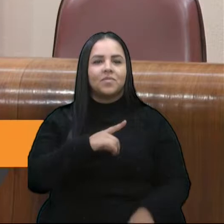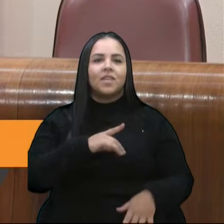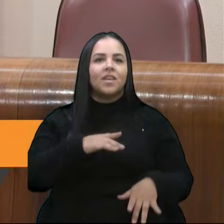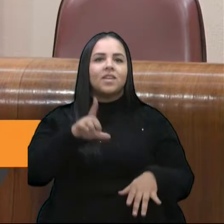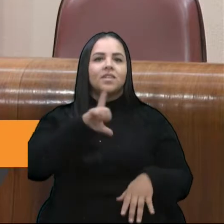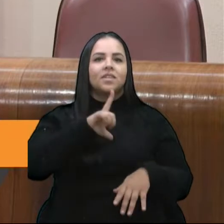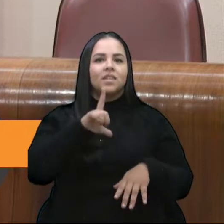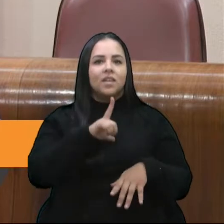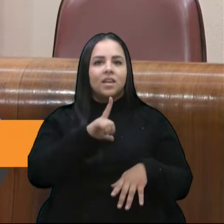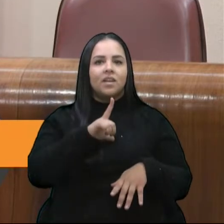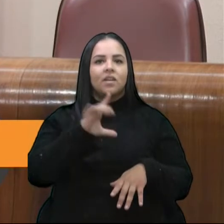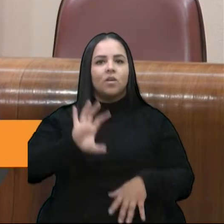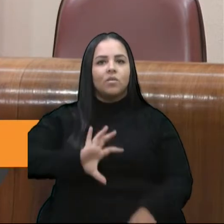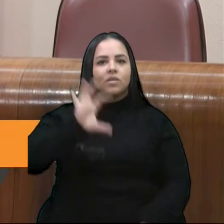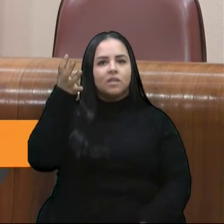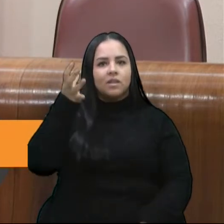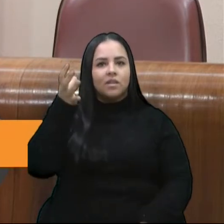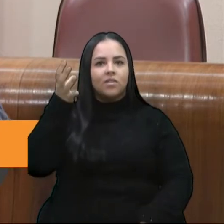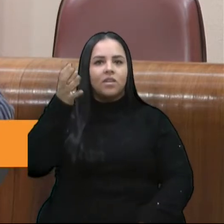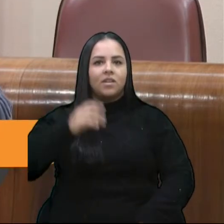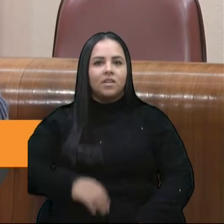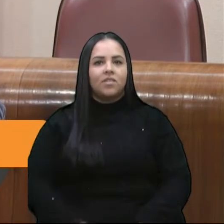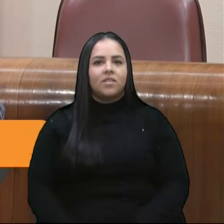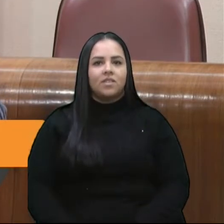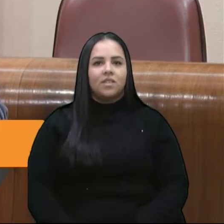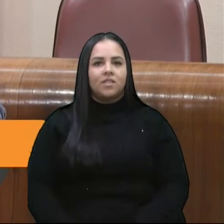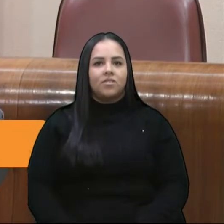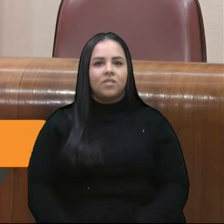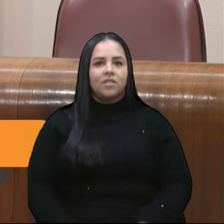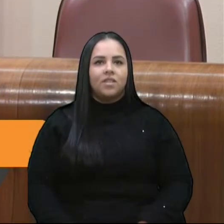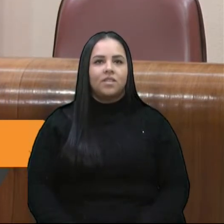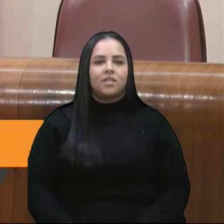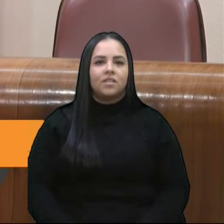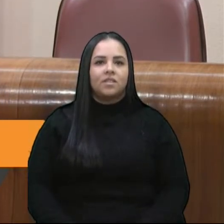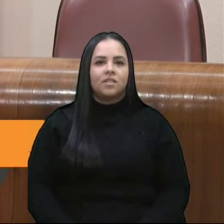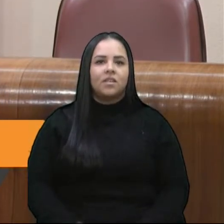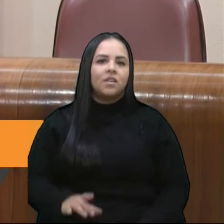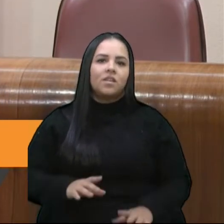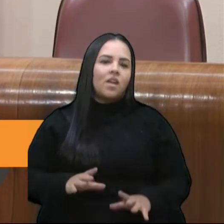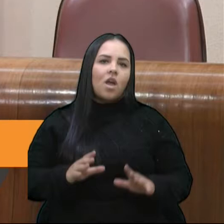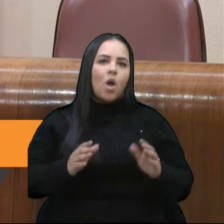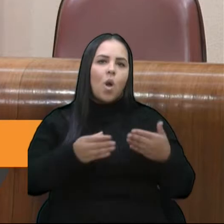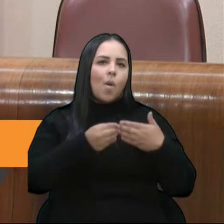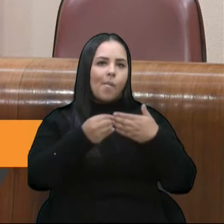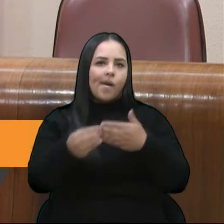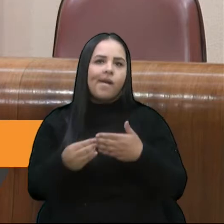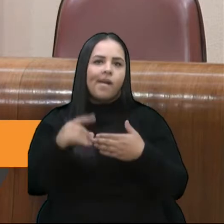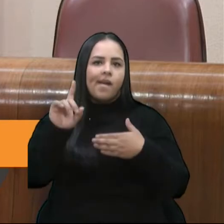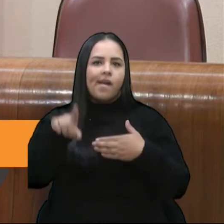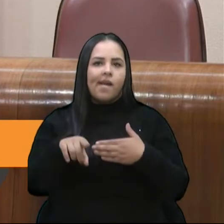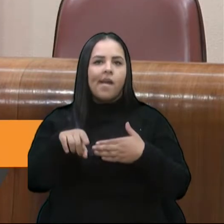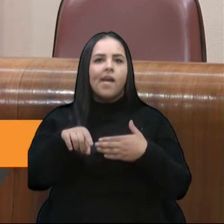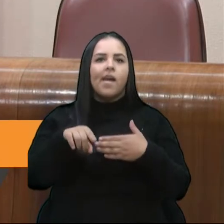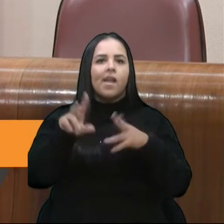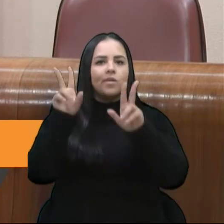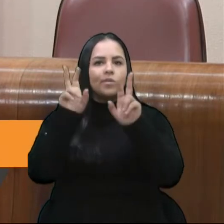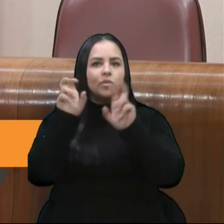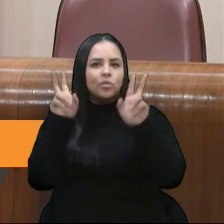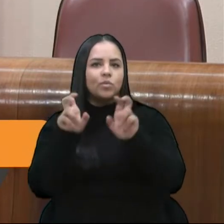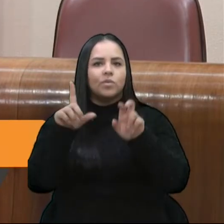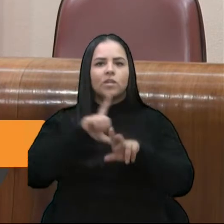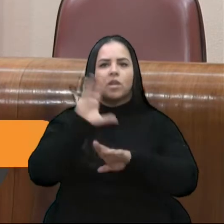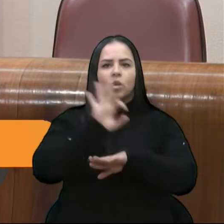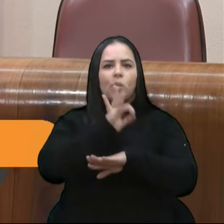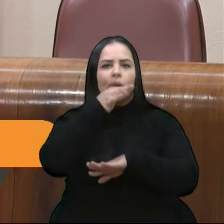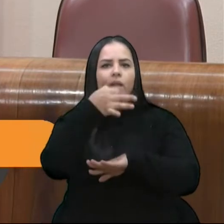está sendo analisado até por muitos acadêmicos que também nos acompanham, são as questões opinativas, o jornalismo